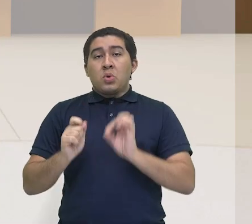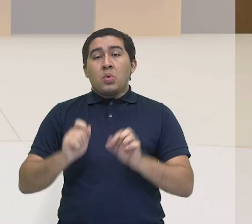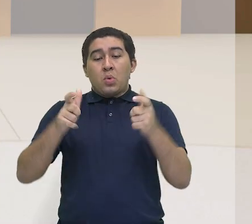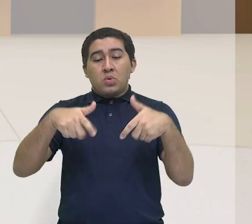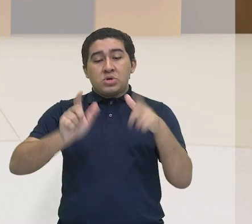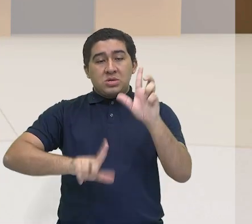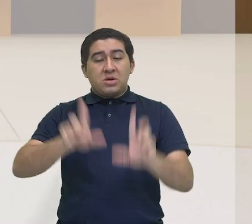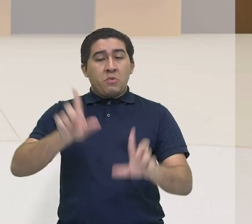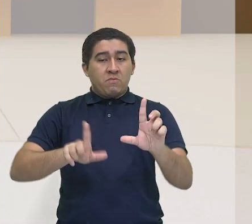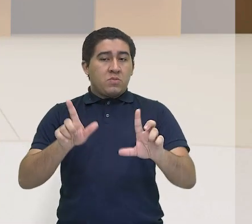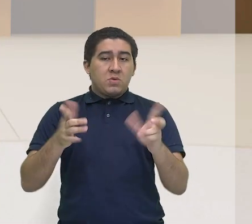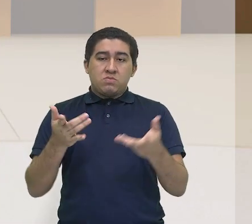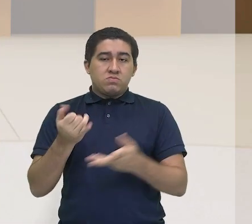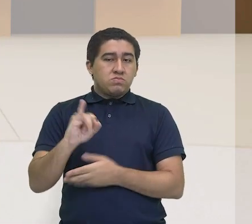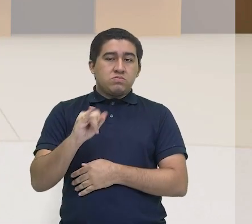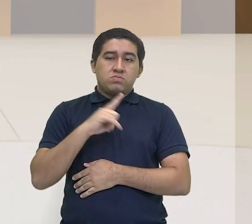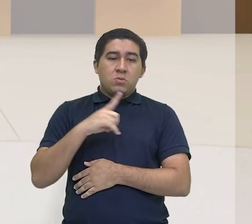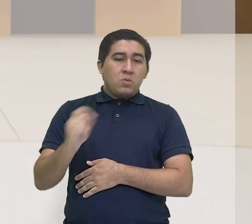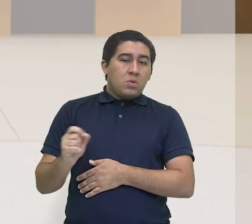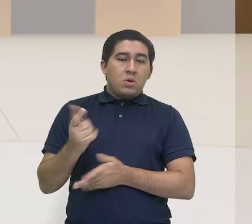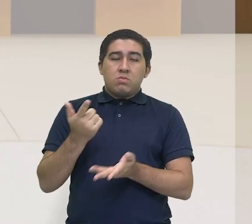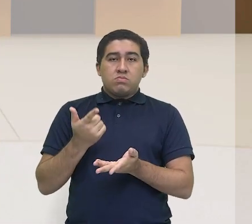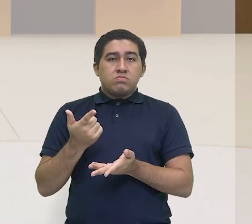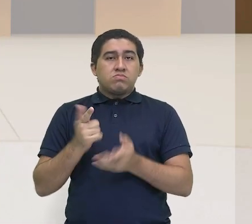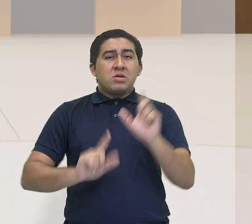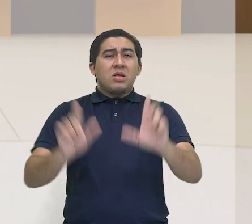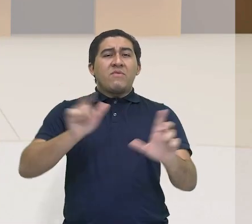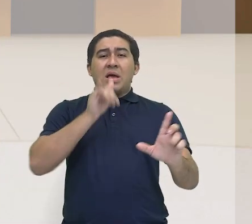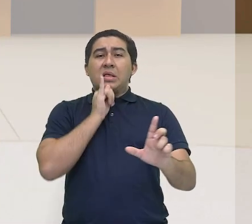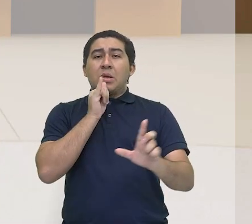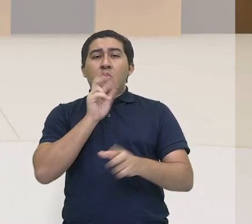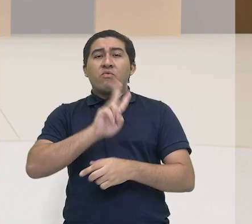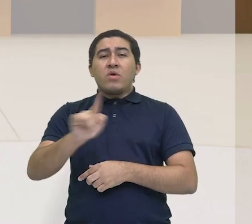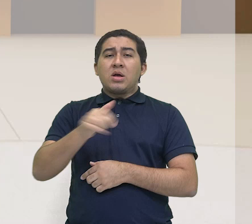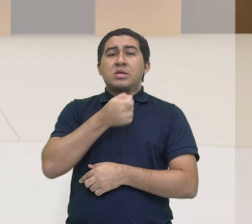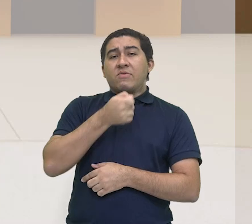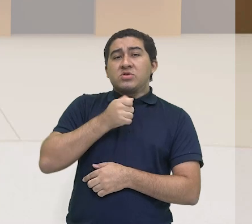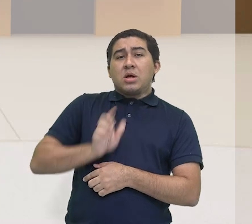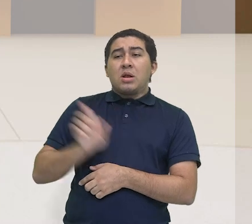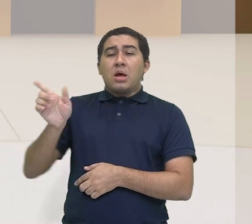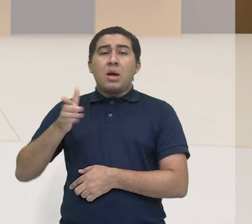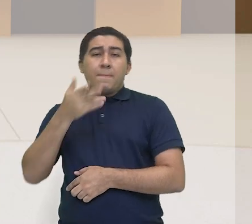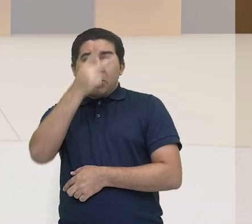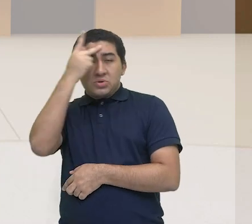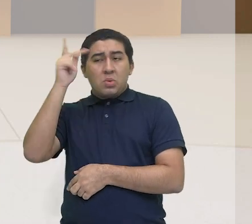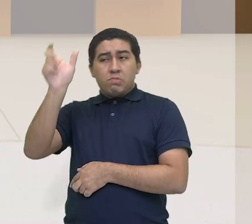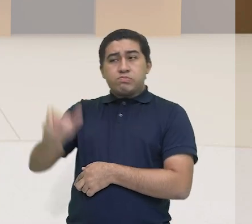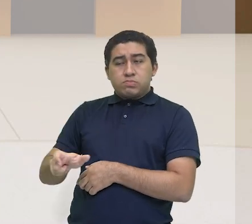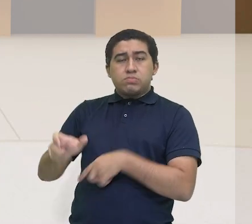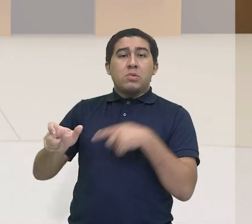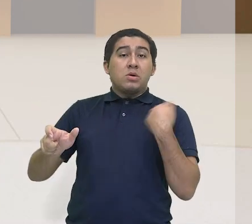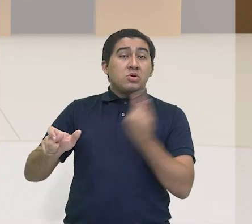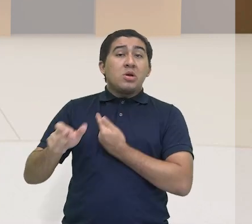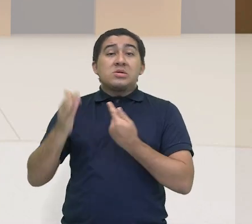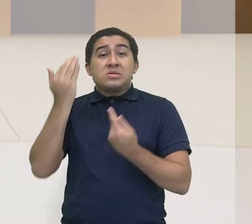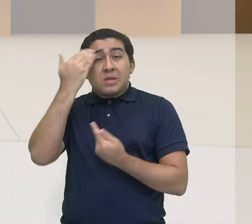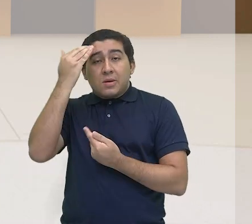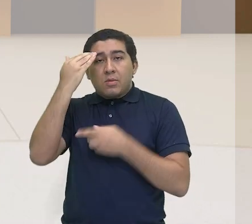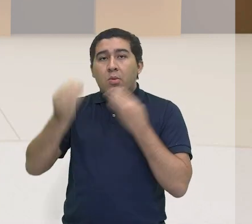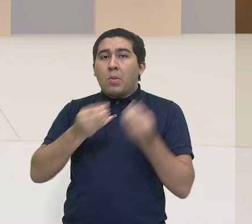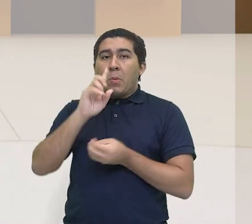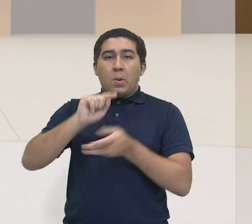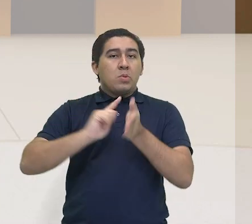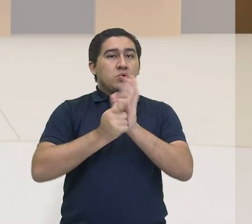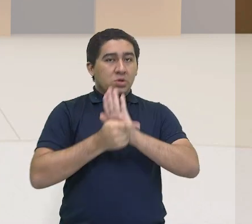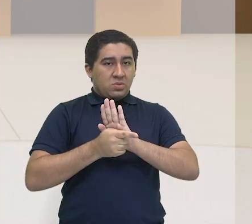televisões aí quando existem programas, vamos fazer entrevista com fulano de tal. E aí a gente vai entender como que funciona esse